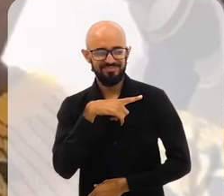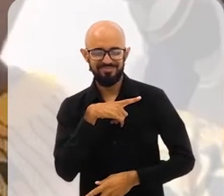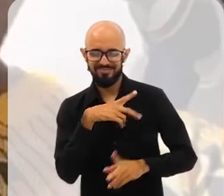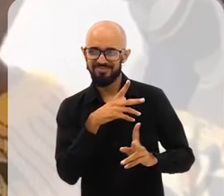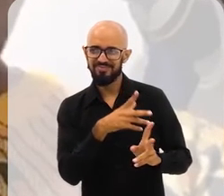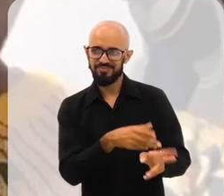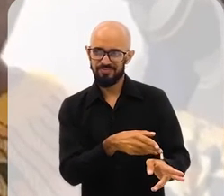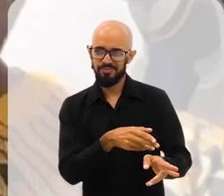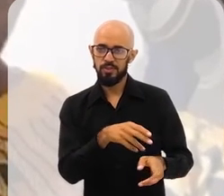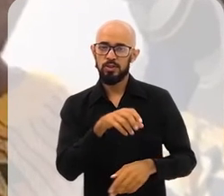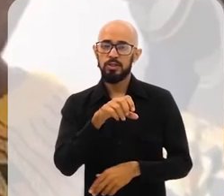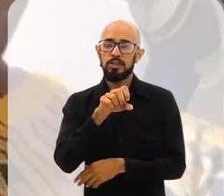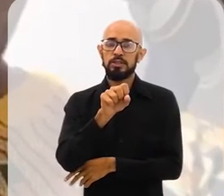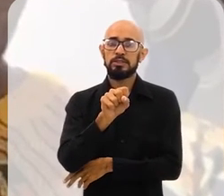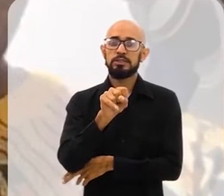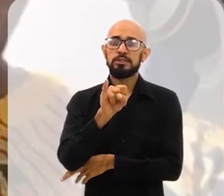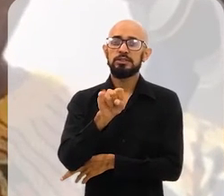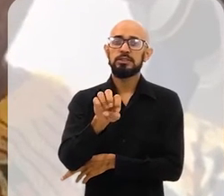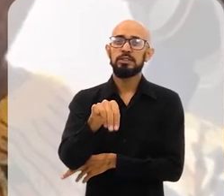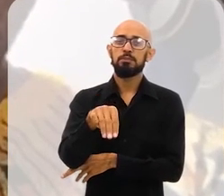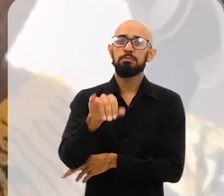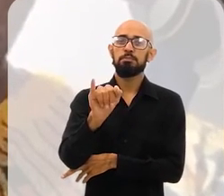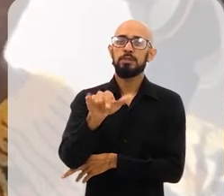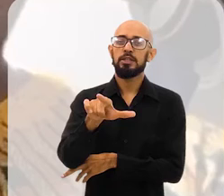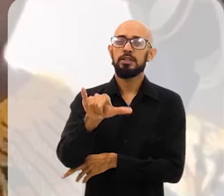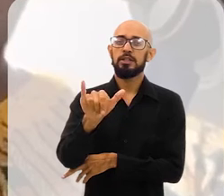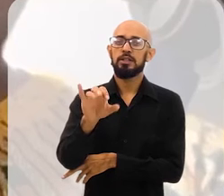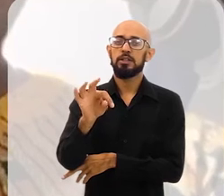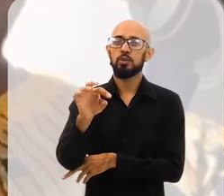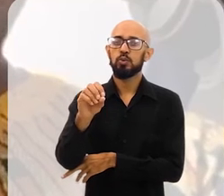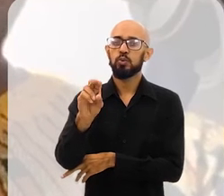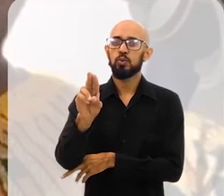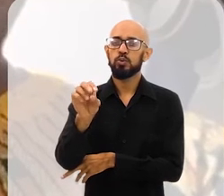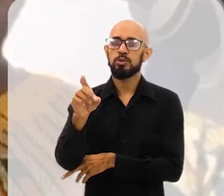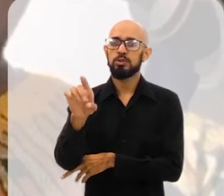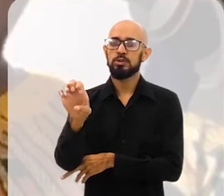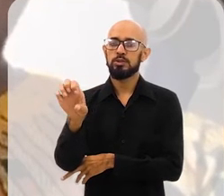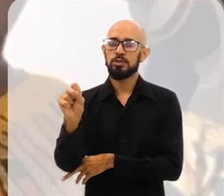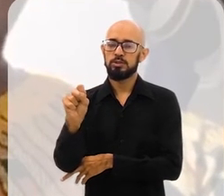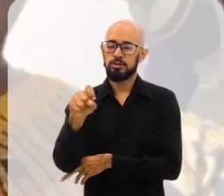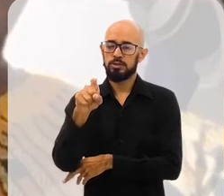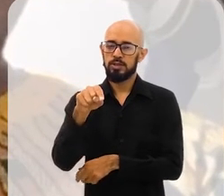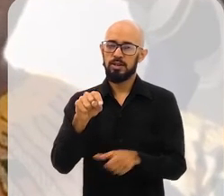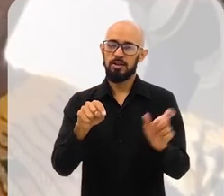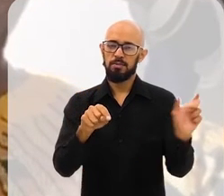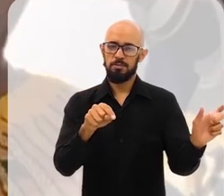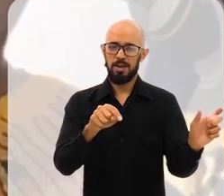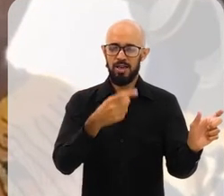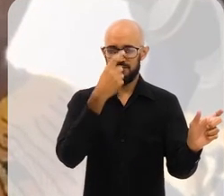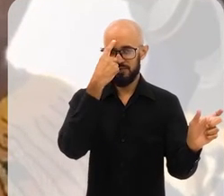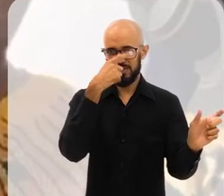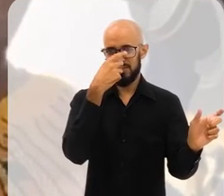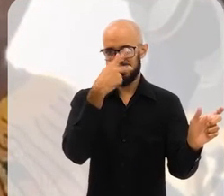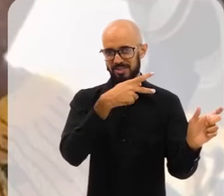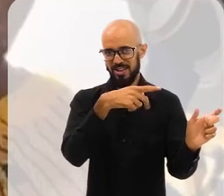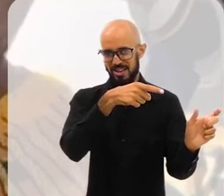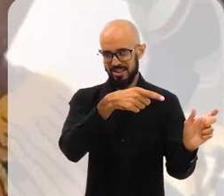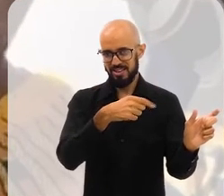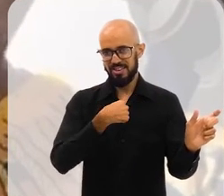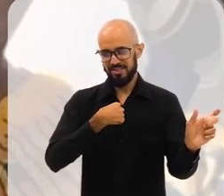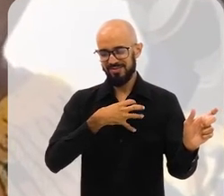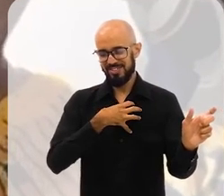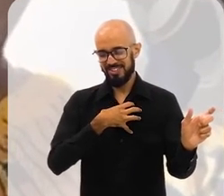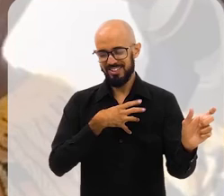similitudes como ele usava a expressão a palavra que gostava de usar a sério com a vida do